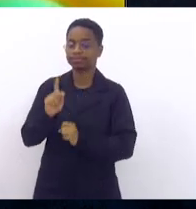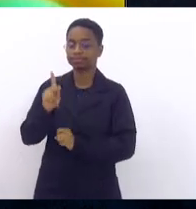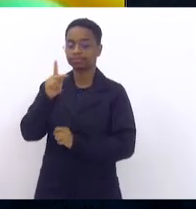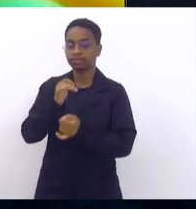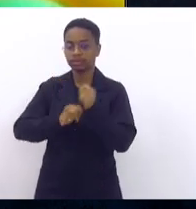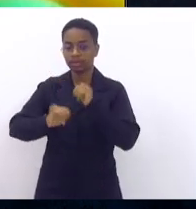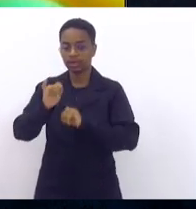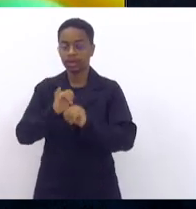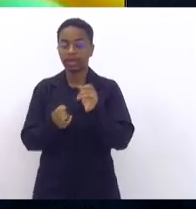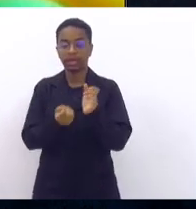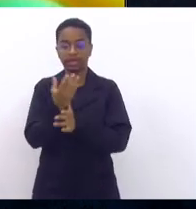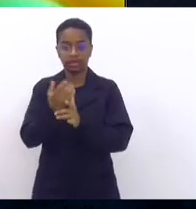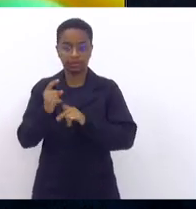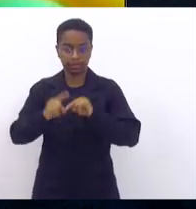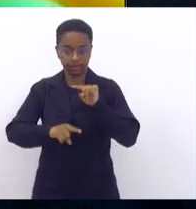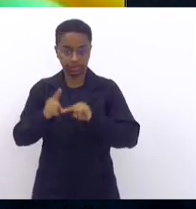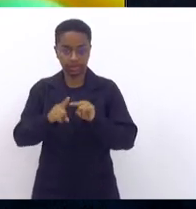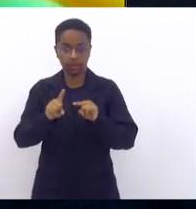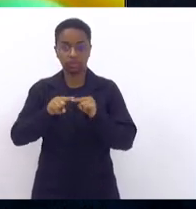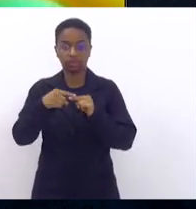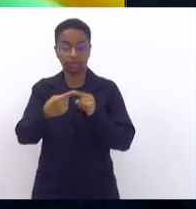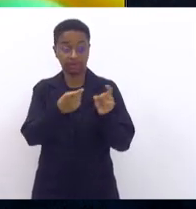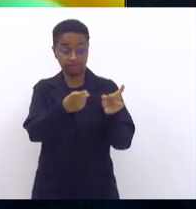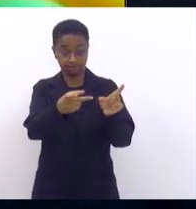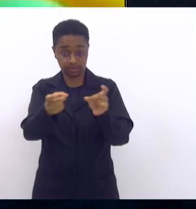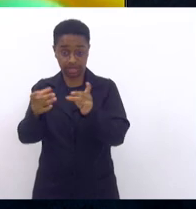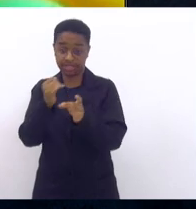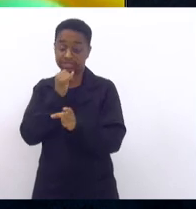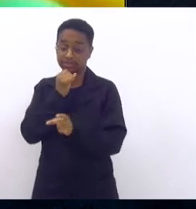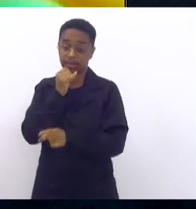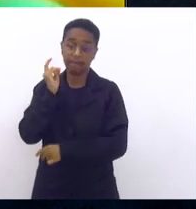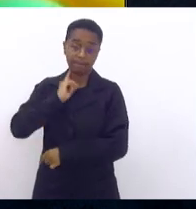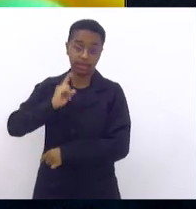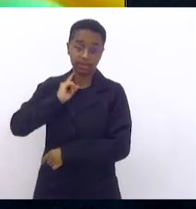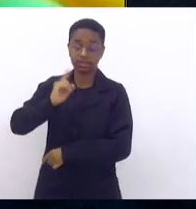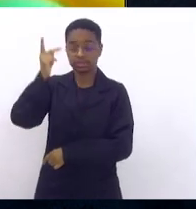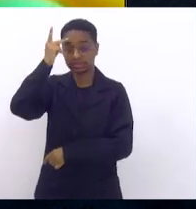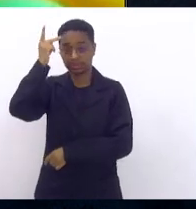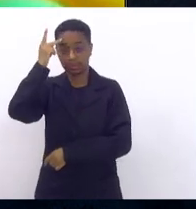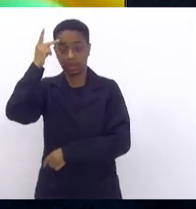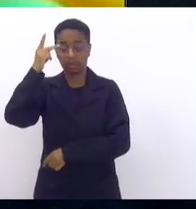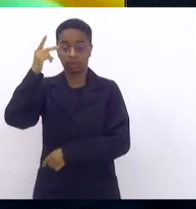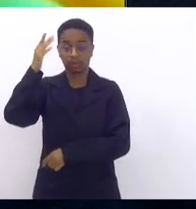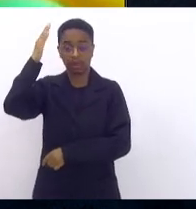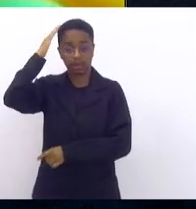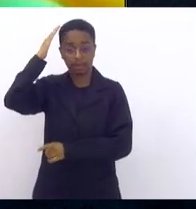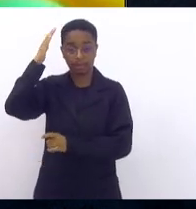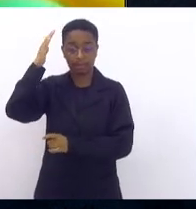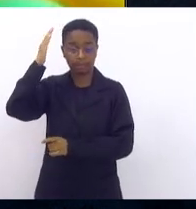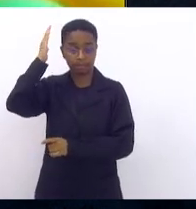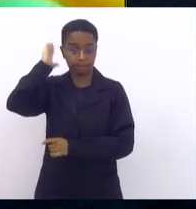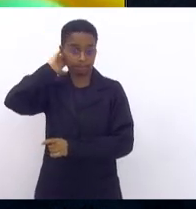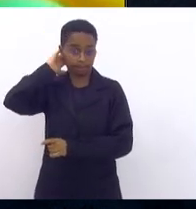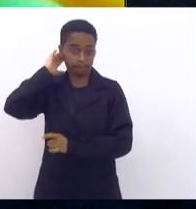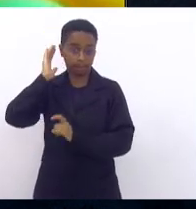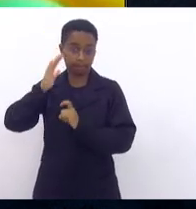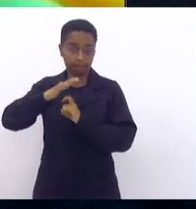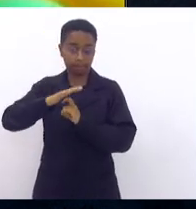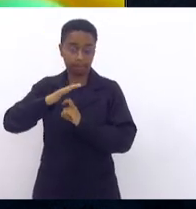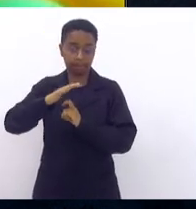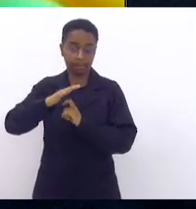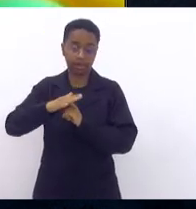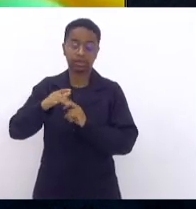resina exporta resina para Minas São Paulo Paraná Santa Catarina e a gente